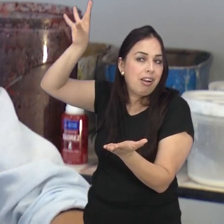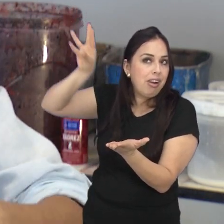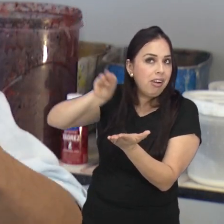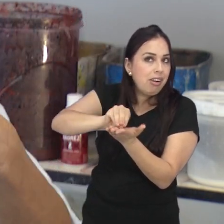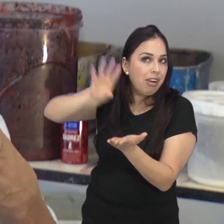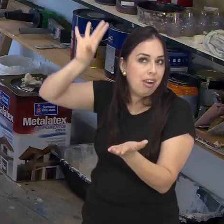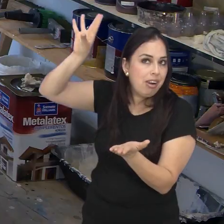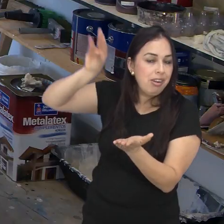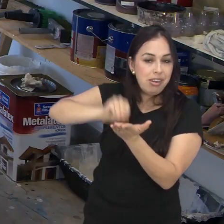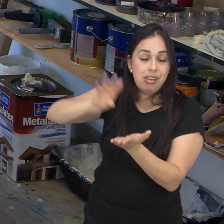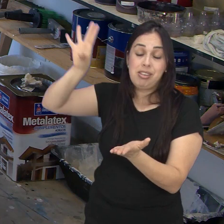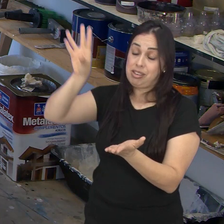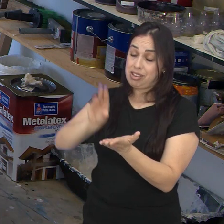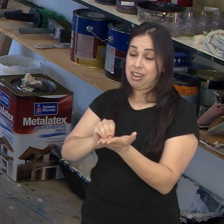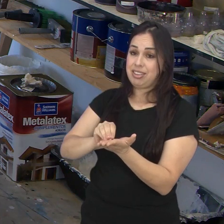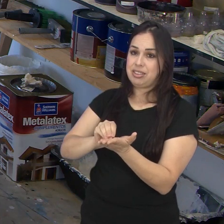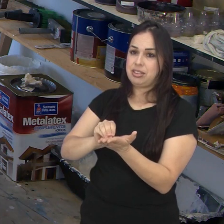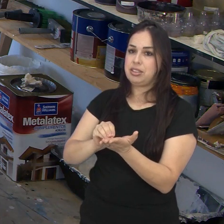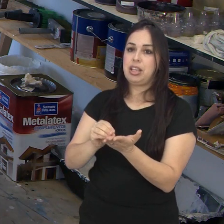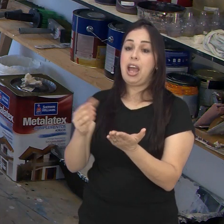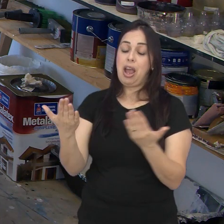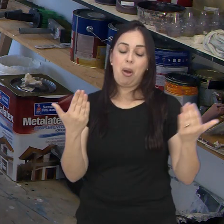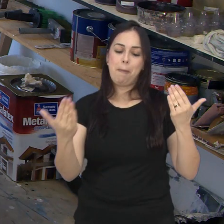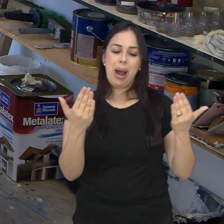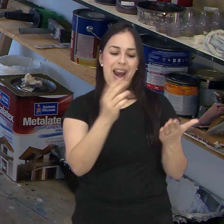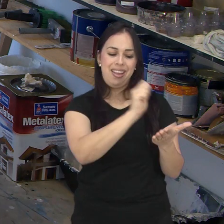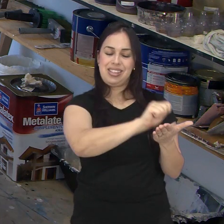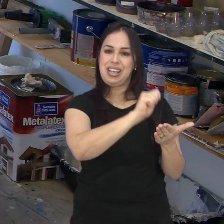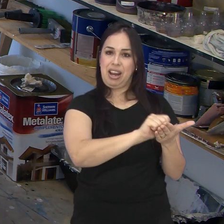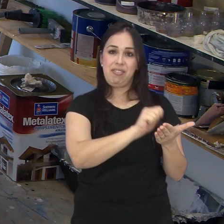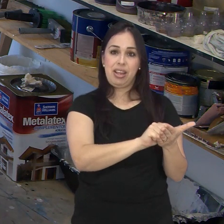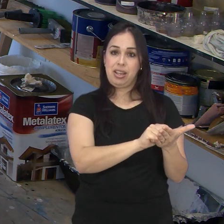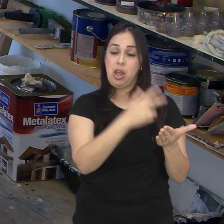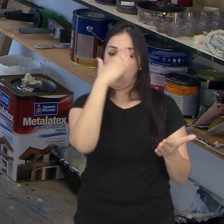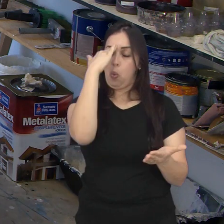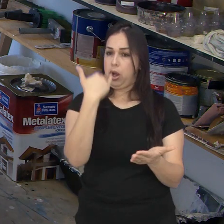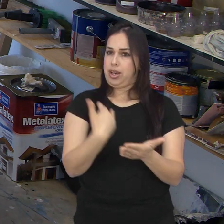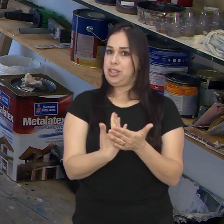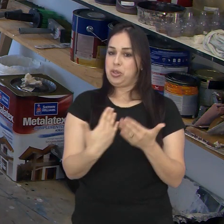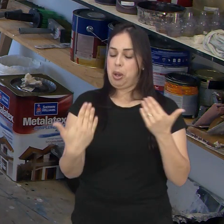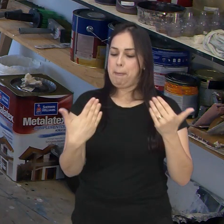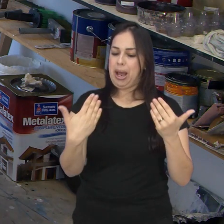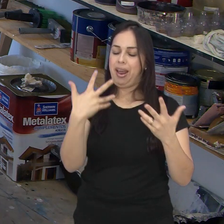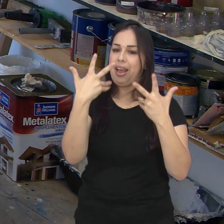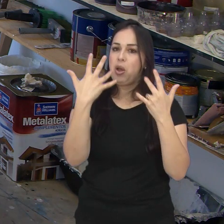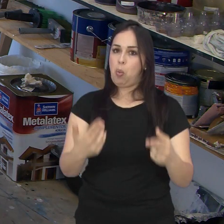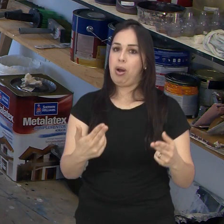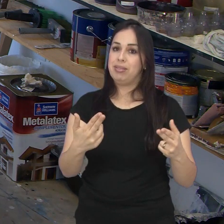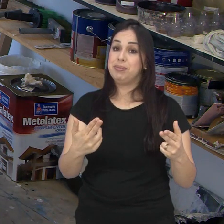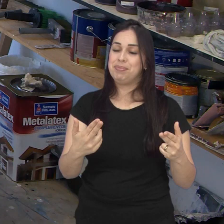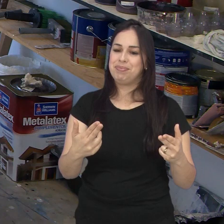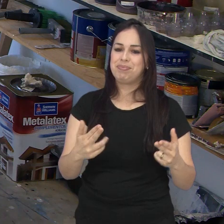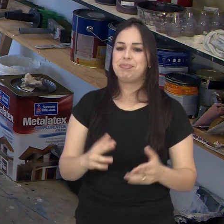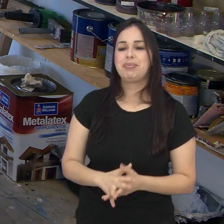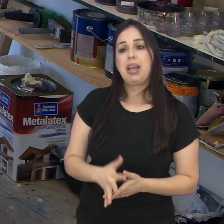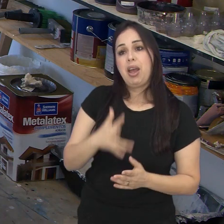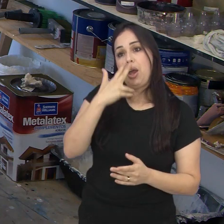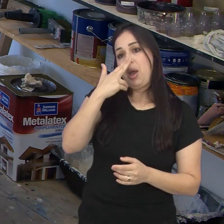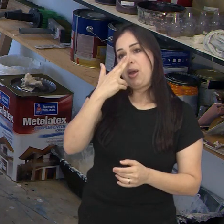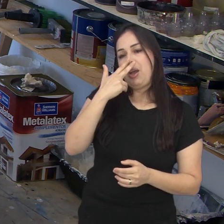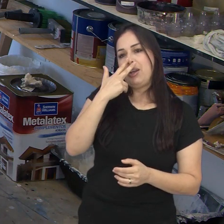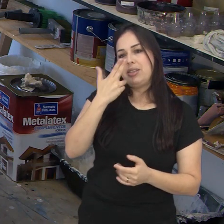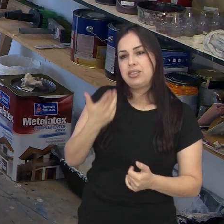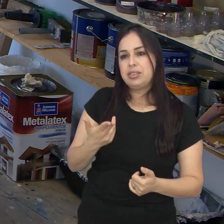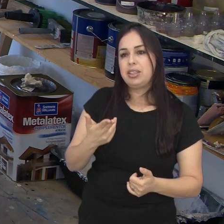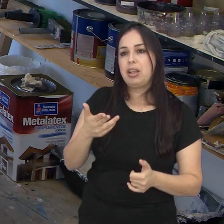imagens, as formas que eu buscava, né? Mesma coisa que escrever, eu acredito, tá? Então, eu acho